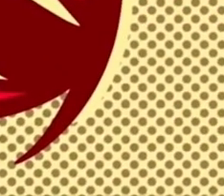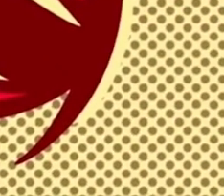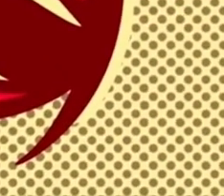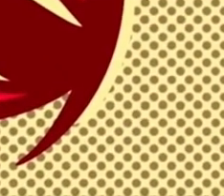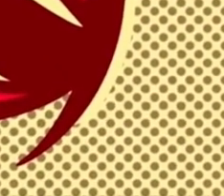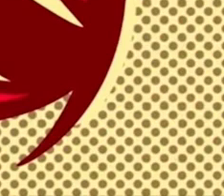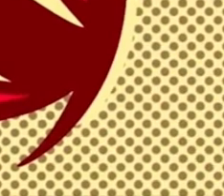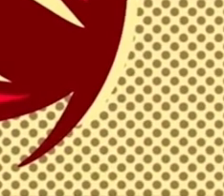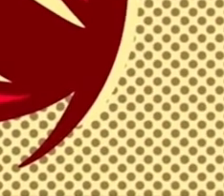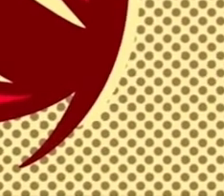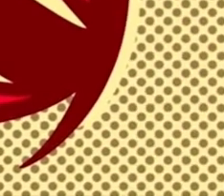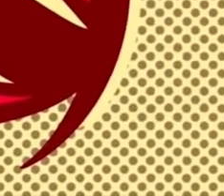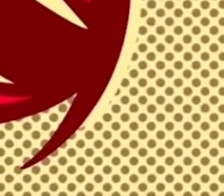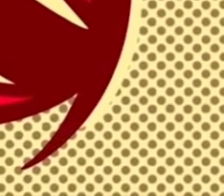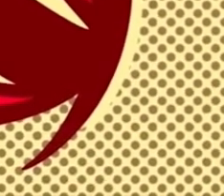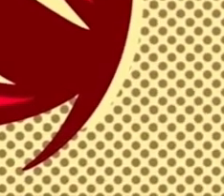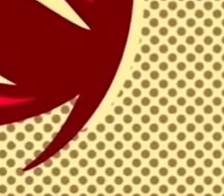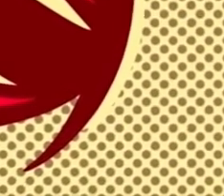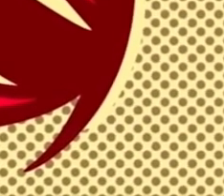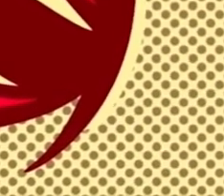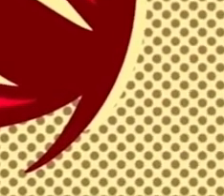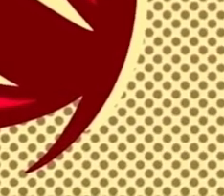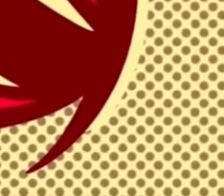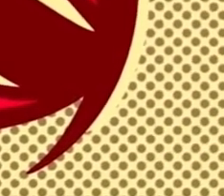agora eu vou falar.